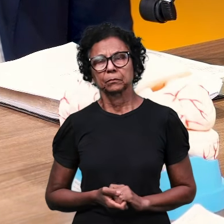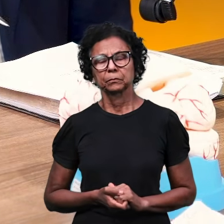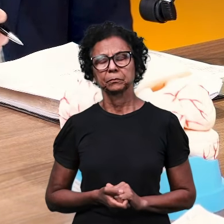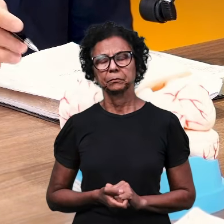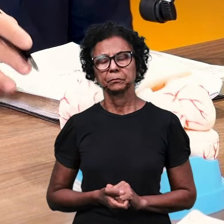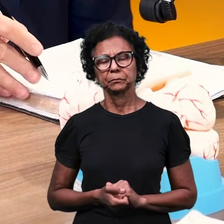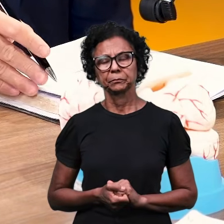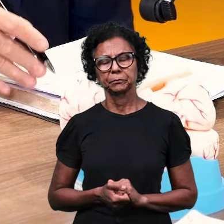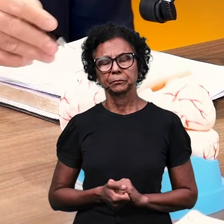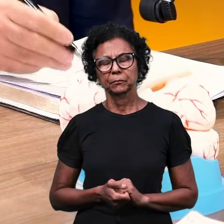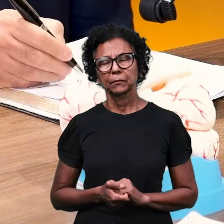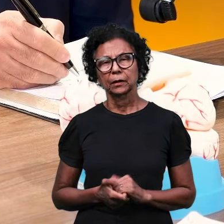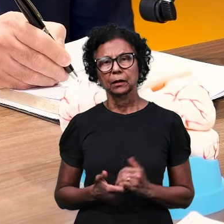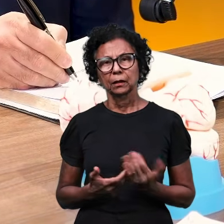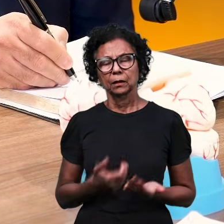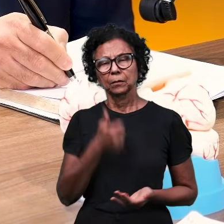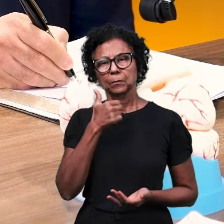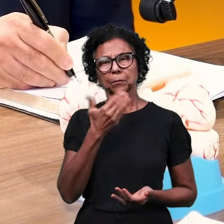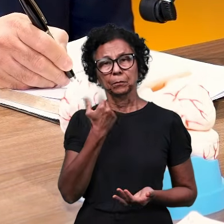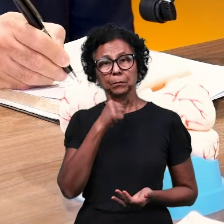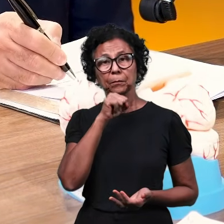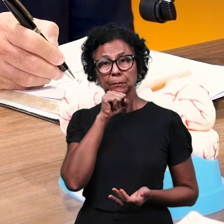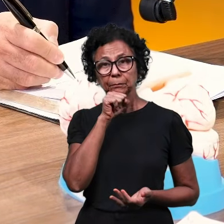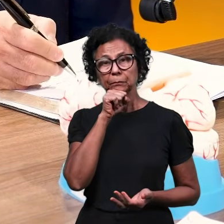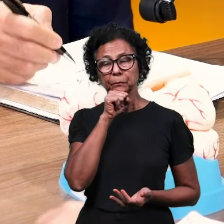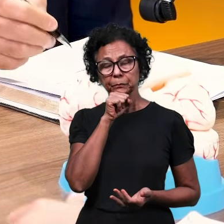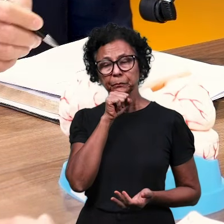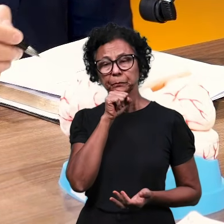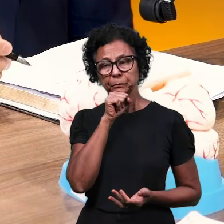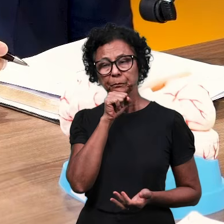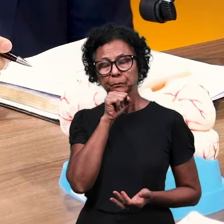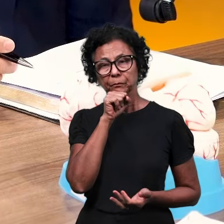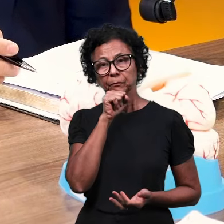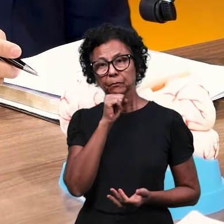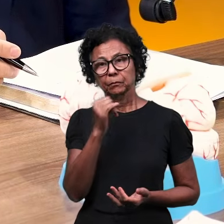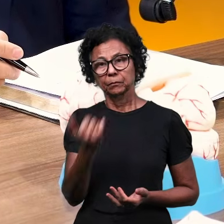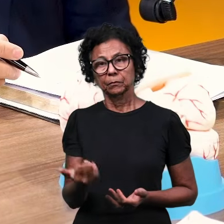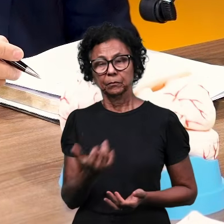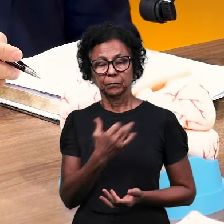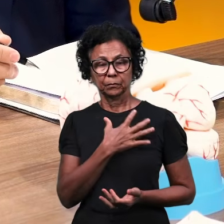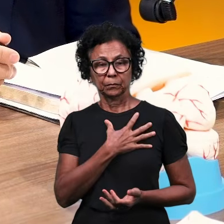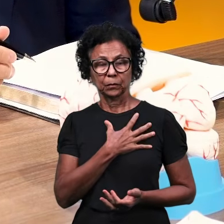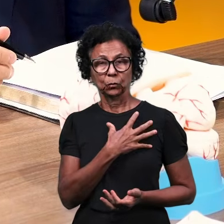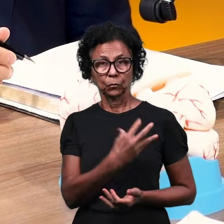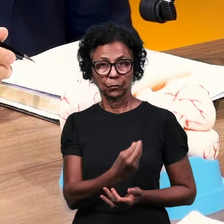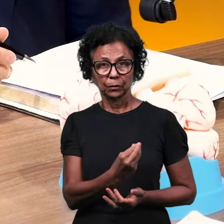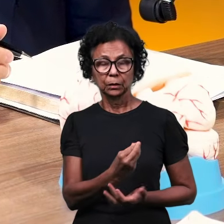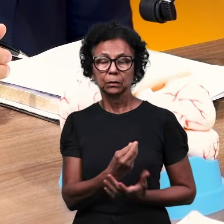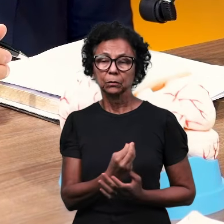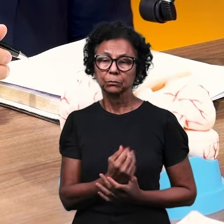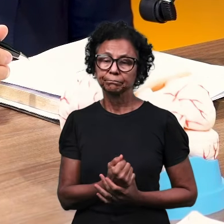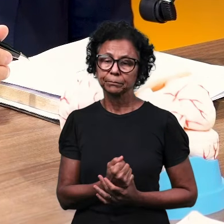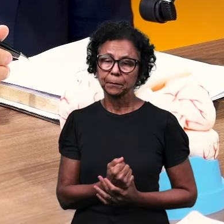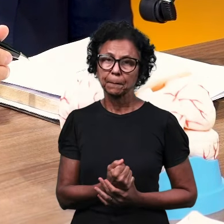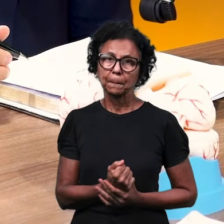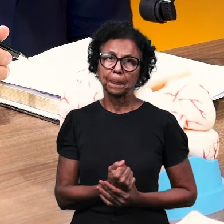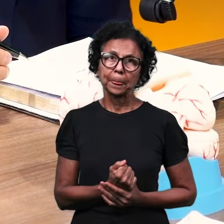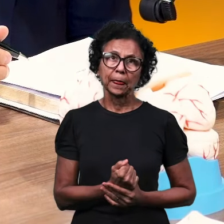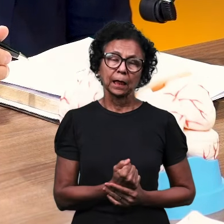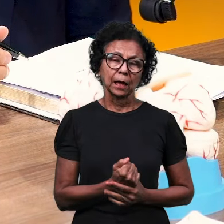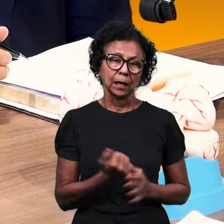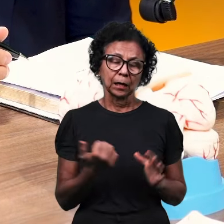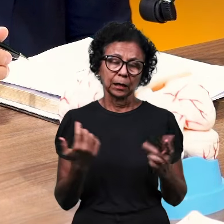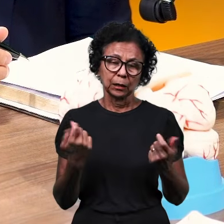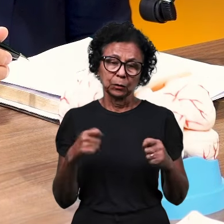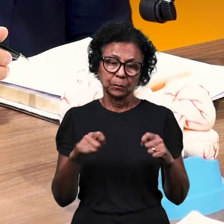não só no nosso meio, né, mas a questão dos pais. Então, o filho, né, ele precisa